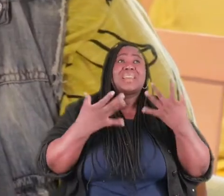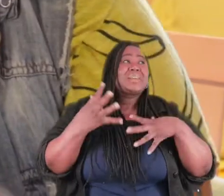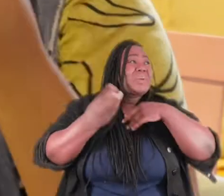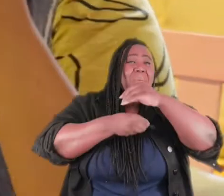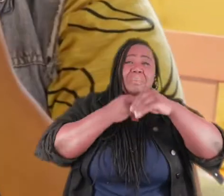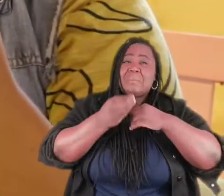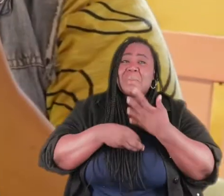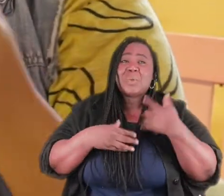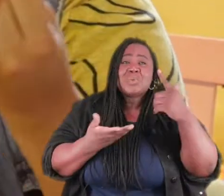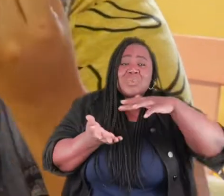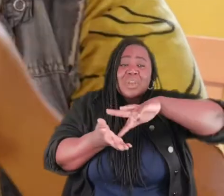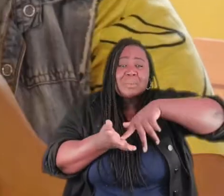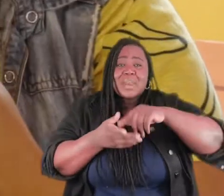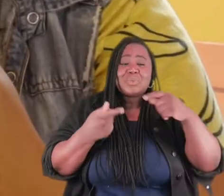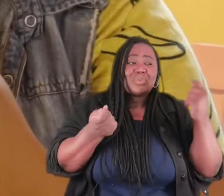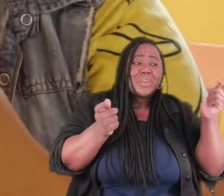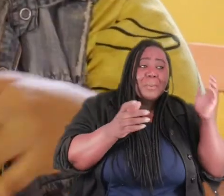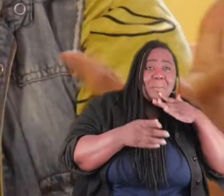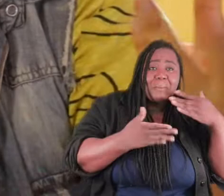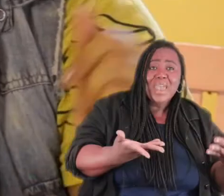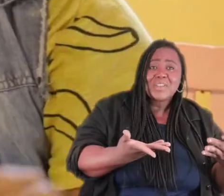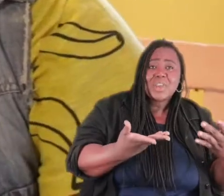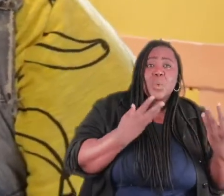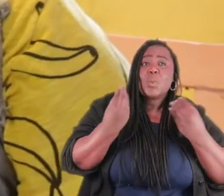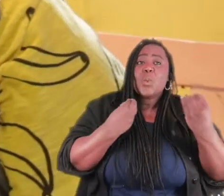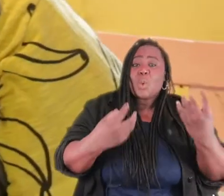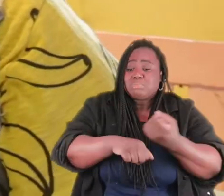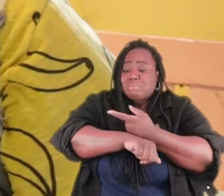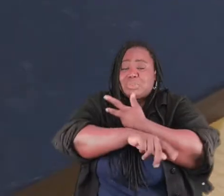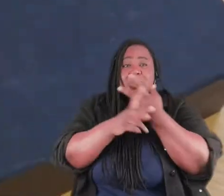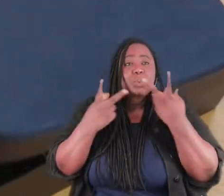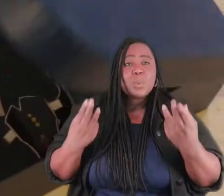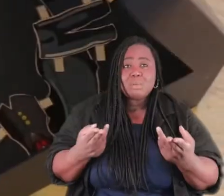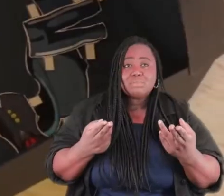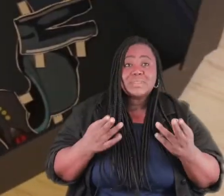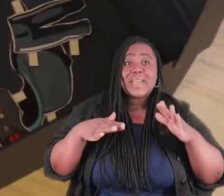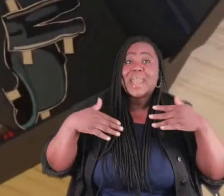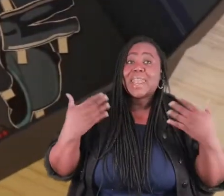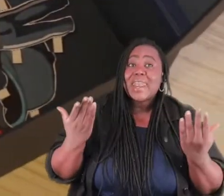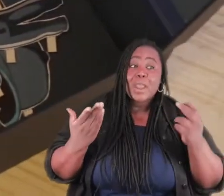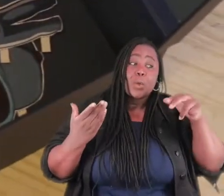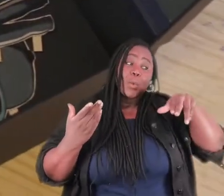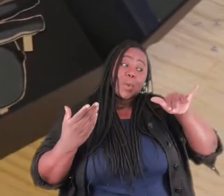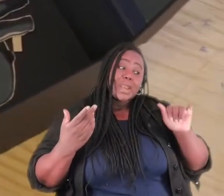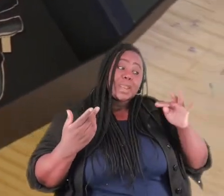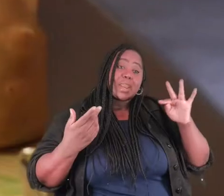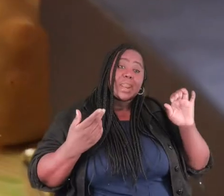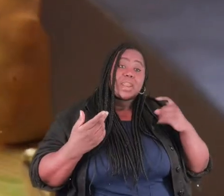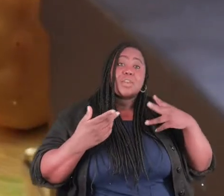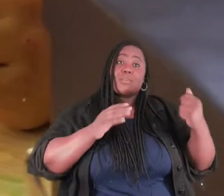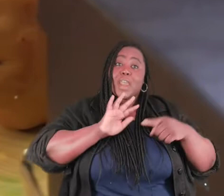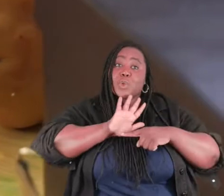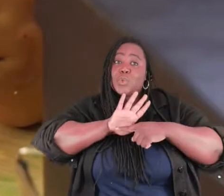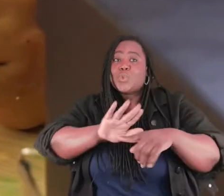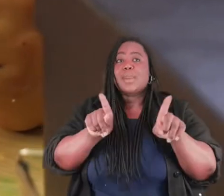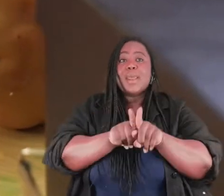confusão. Sem bailarina, sem mágico, não tinha a mesma emoção. Nina e Theo acompanhando logo foram